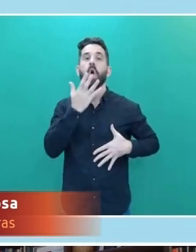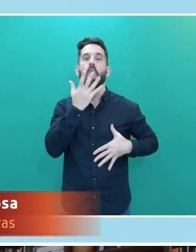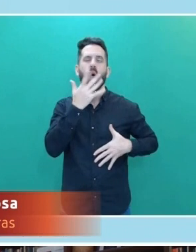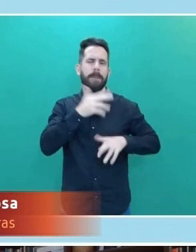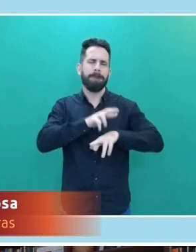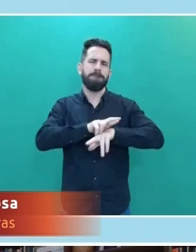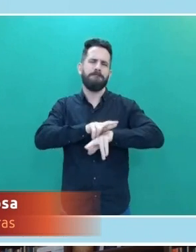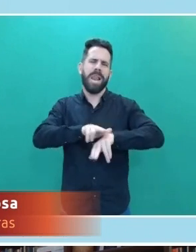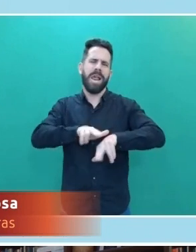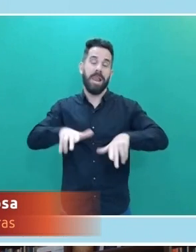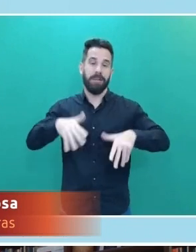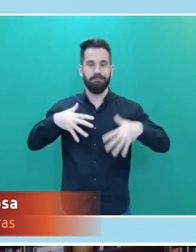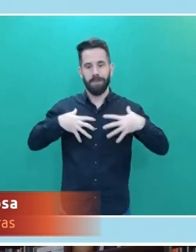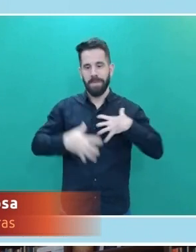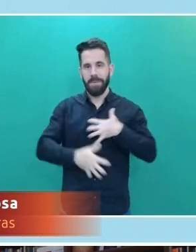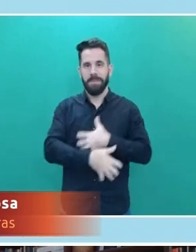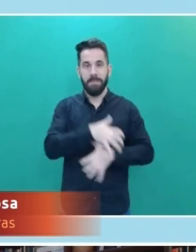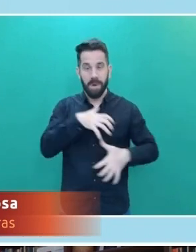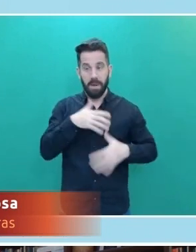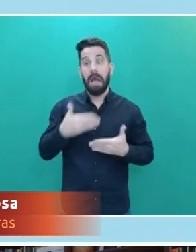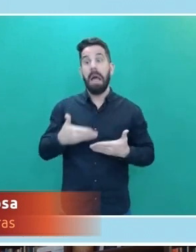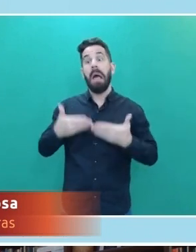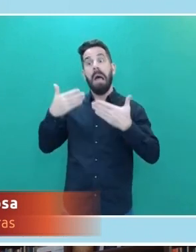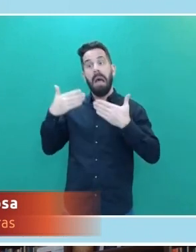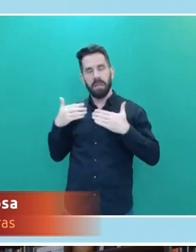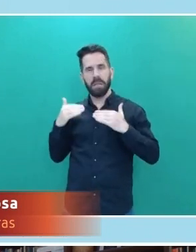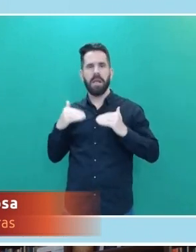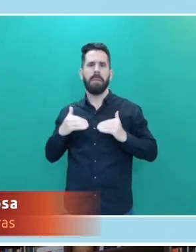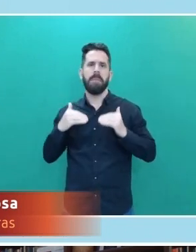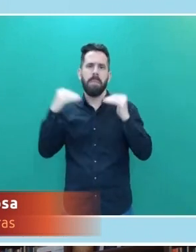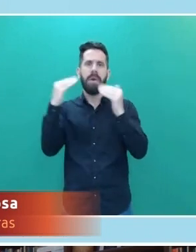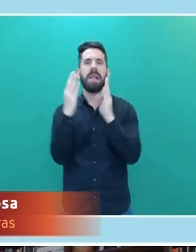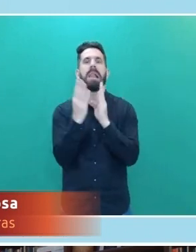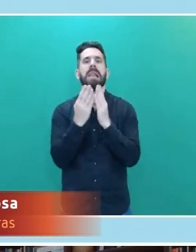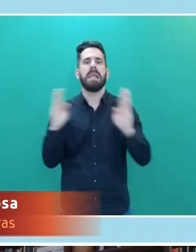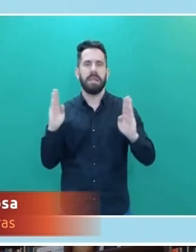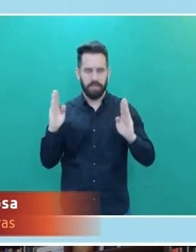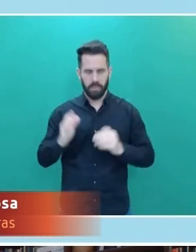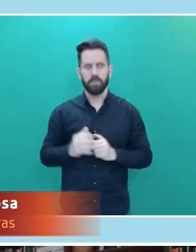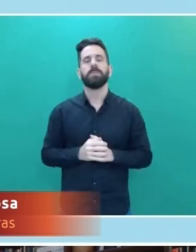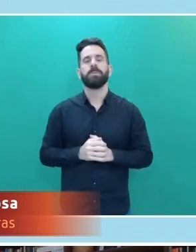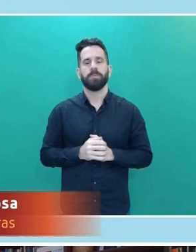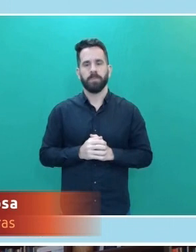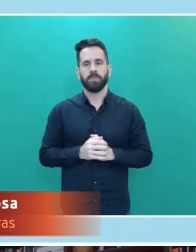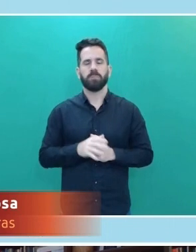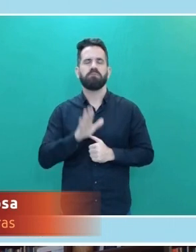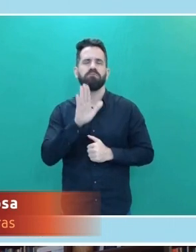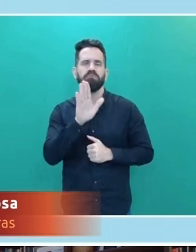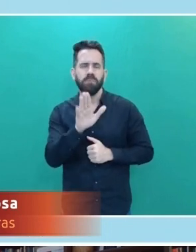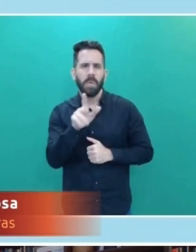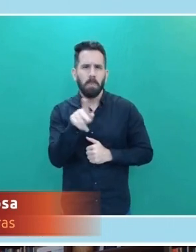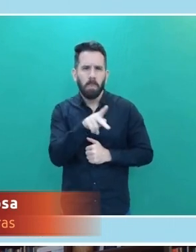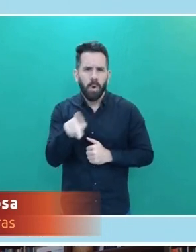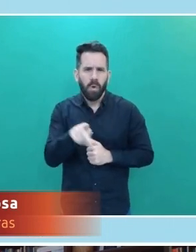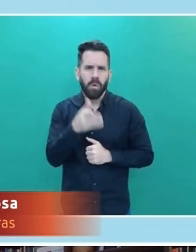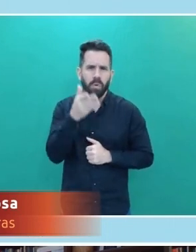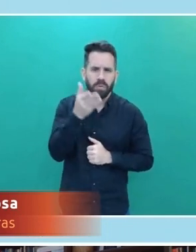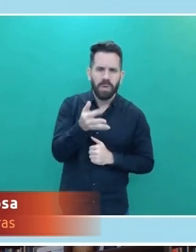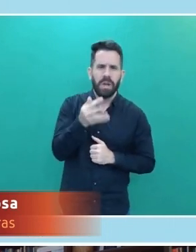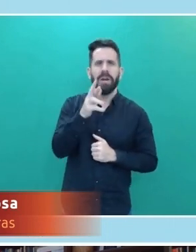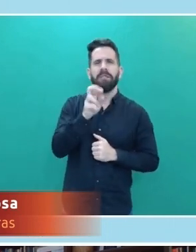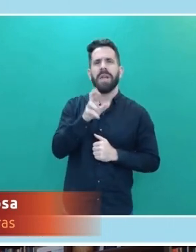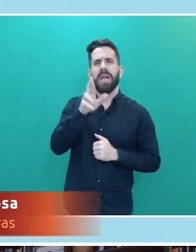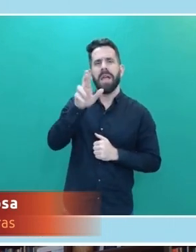cores, e atrás de mim tem alguns livros. Professora, só para confirmar, a senhora prefere Andréa Freire ou